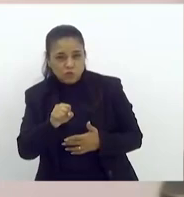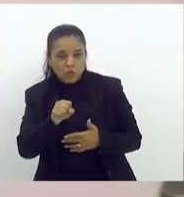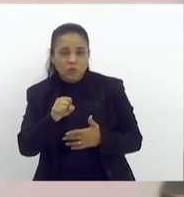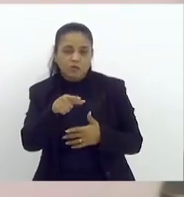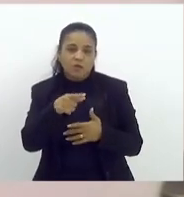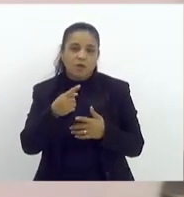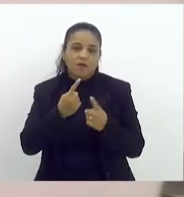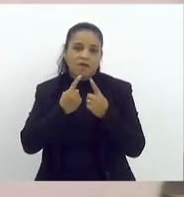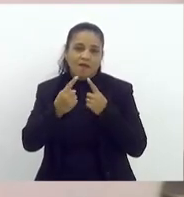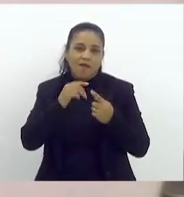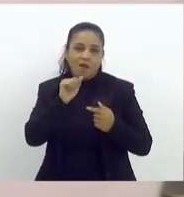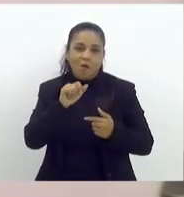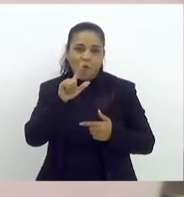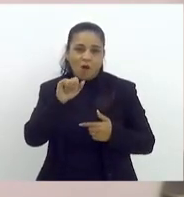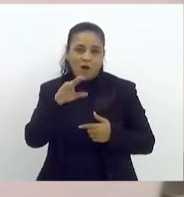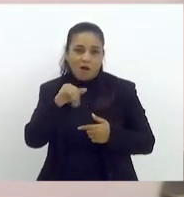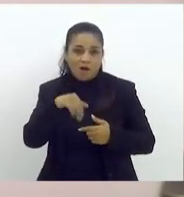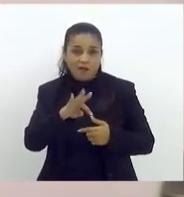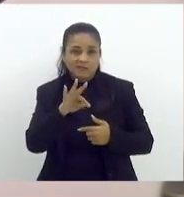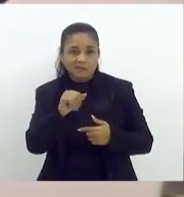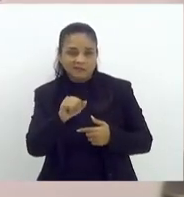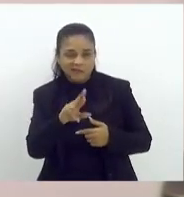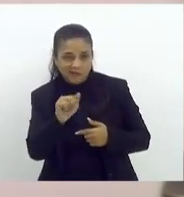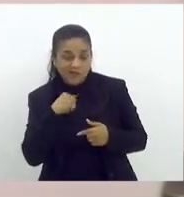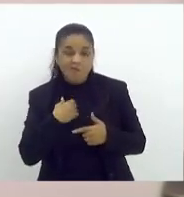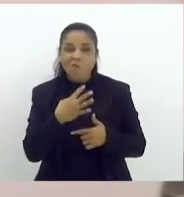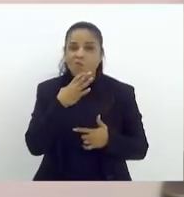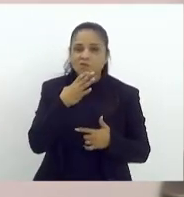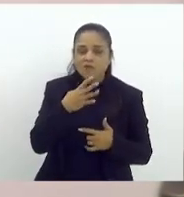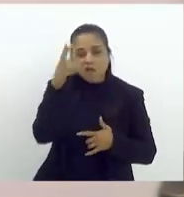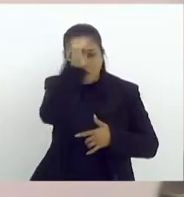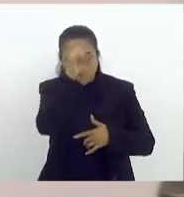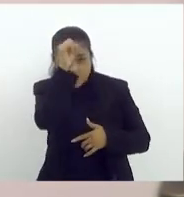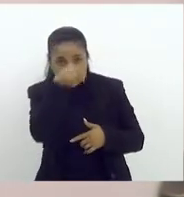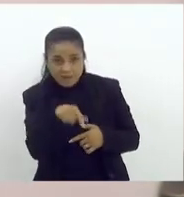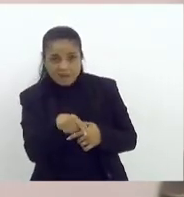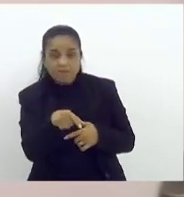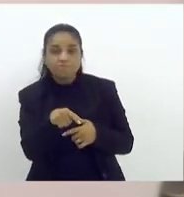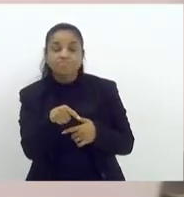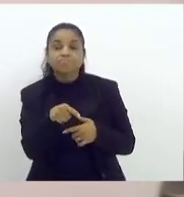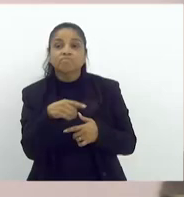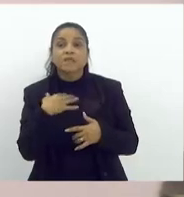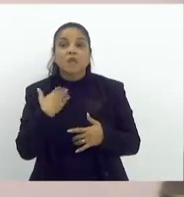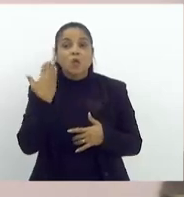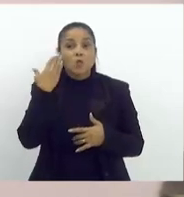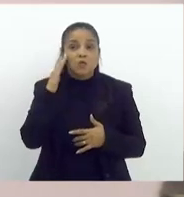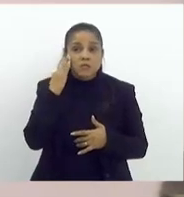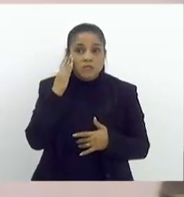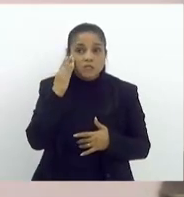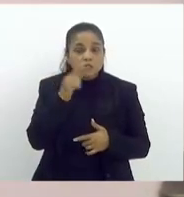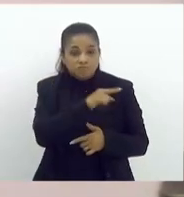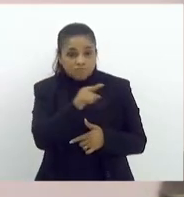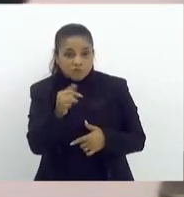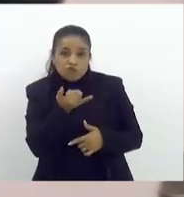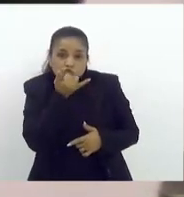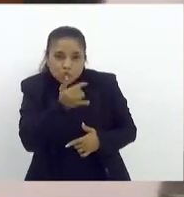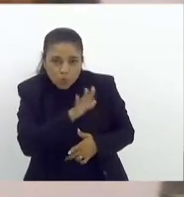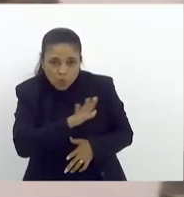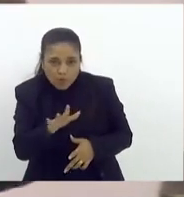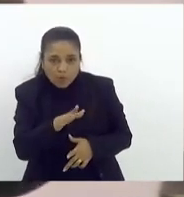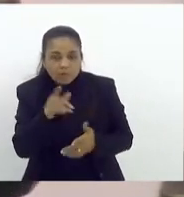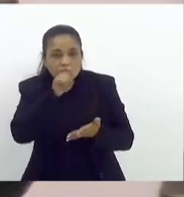querendo aprender Querendo entender como funciona entendi que Poxa vocês falam desculpa quem